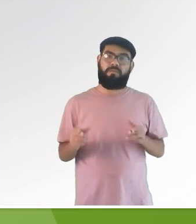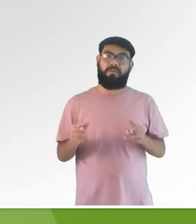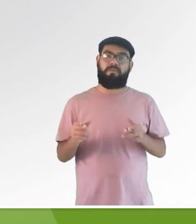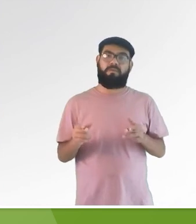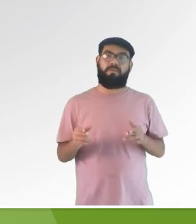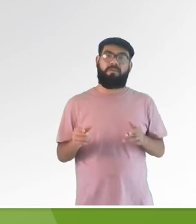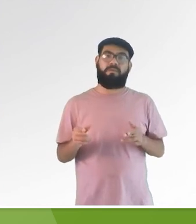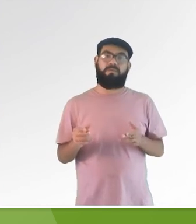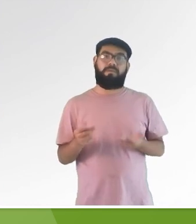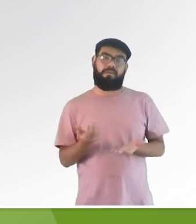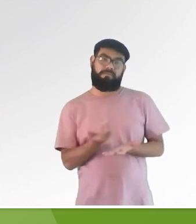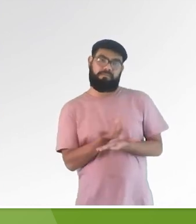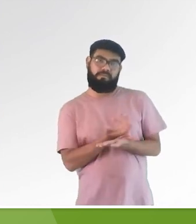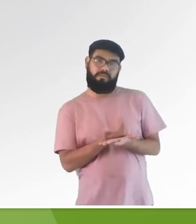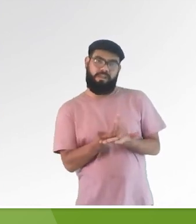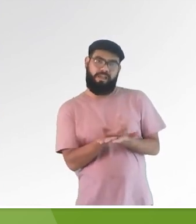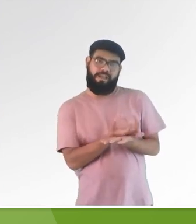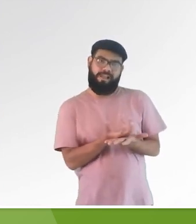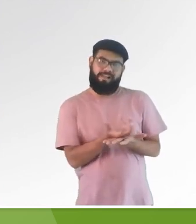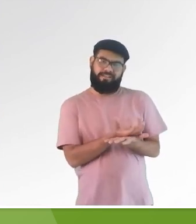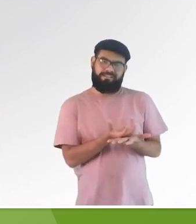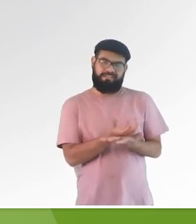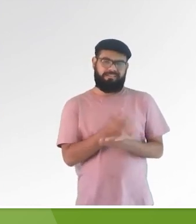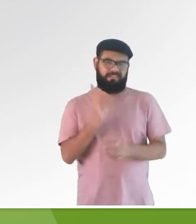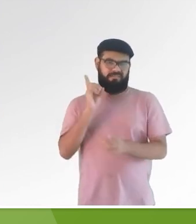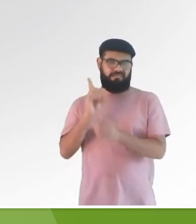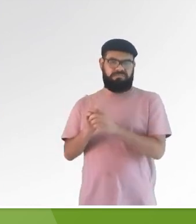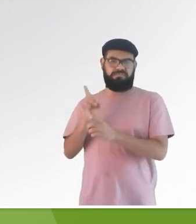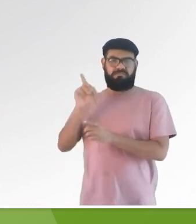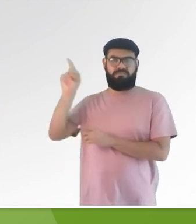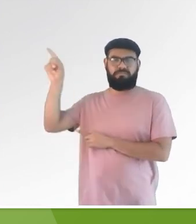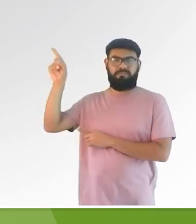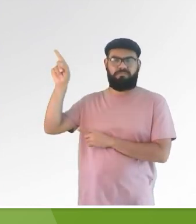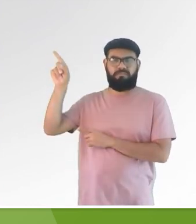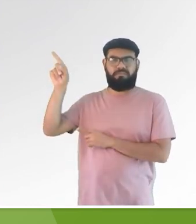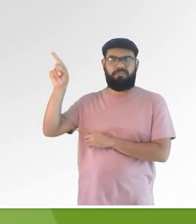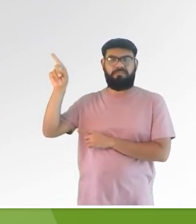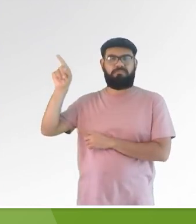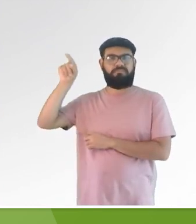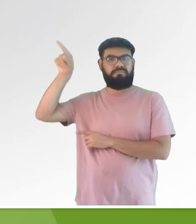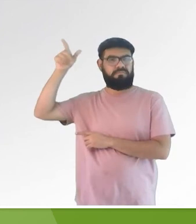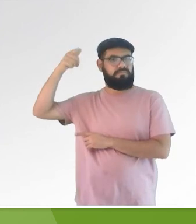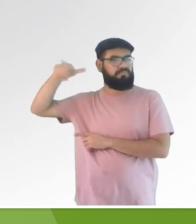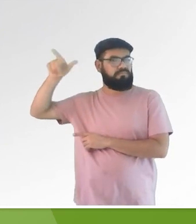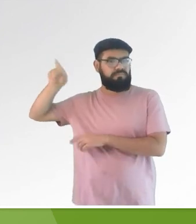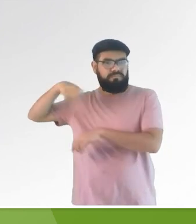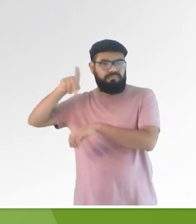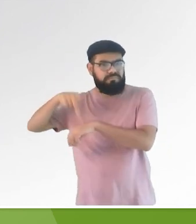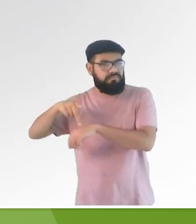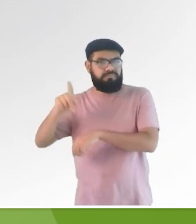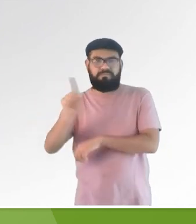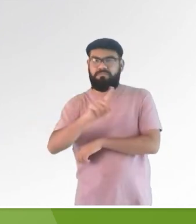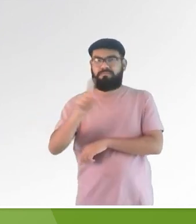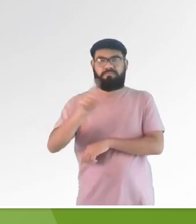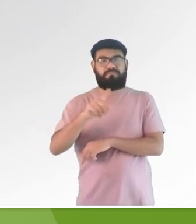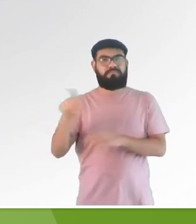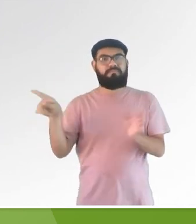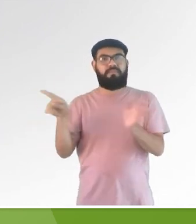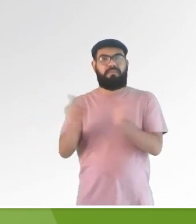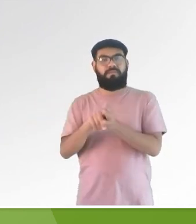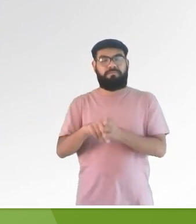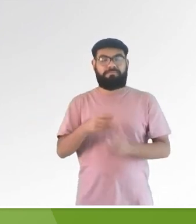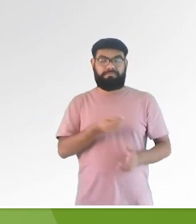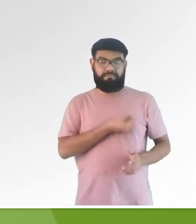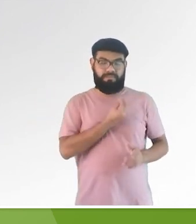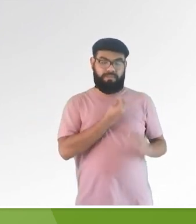Vitória régia, né? A gente não vai encontrar ela dispersa em todas as localidades. Então, a gente chama de habitat o endereço,